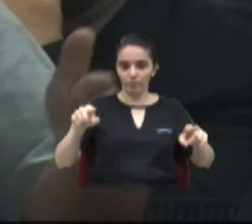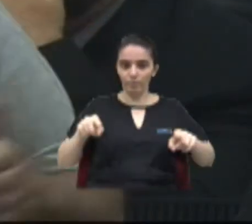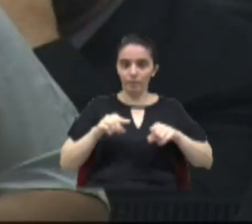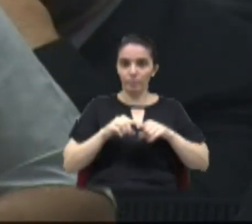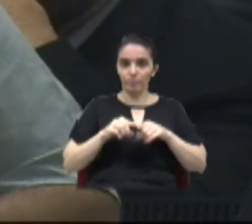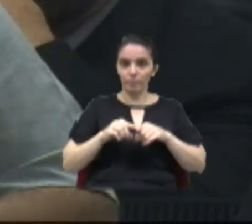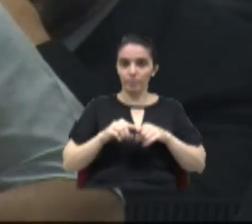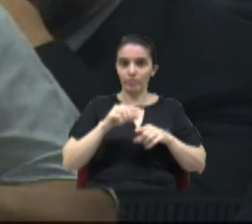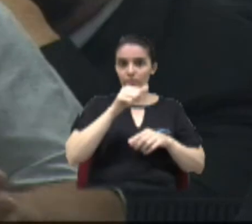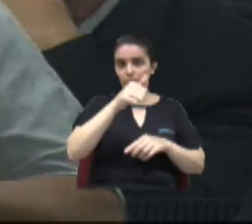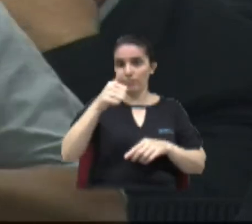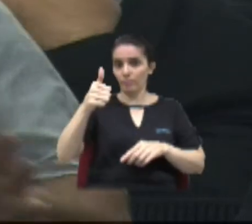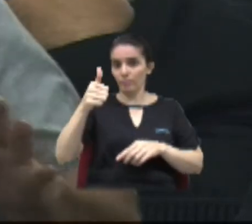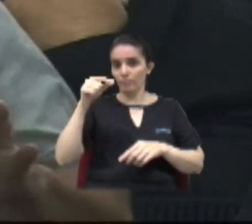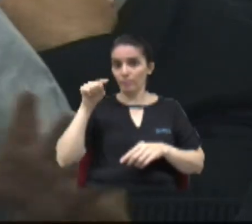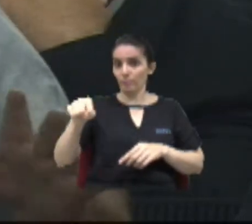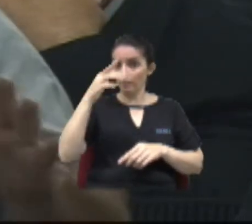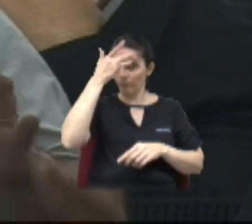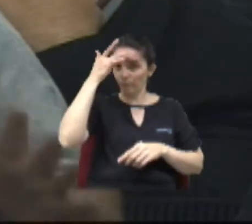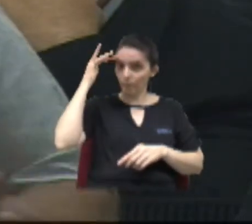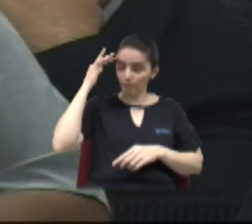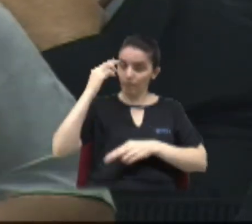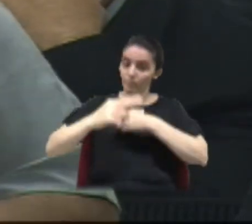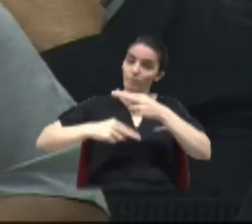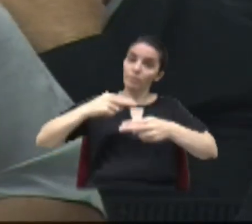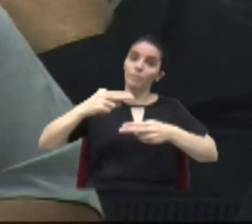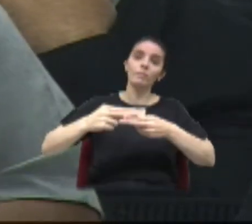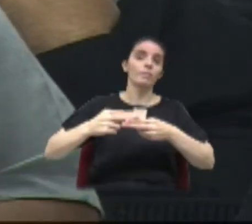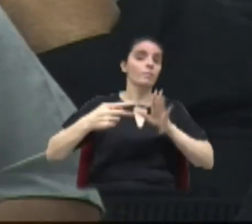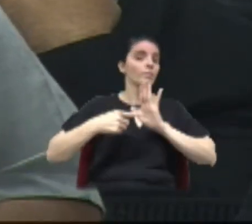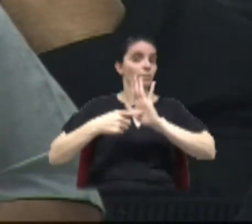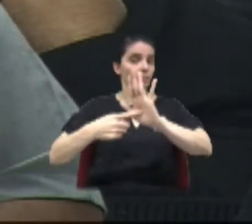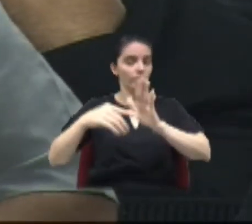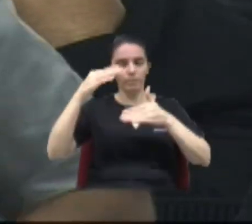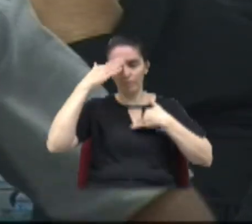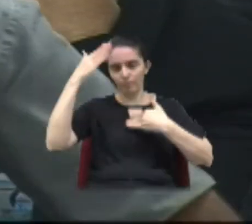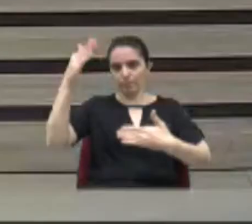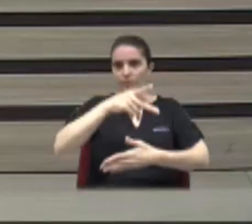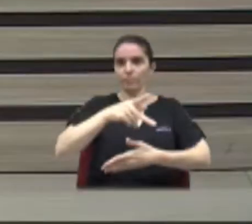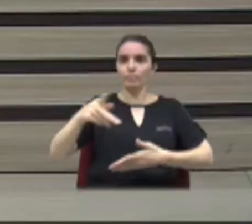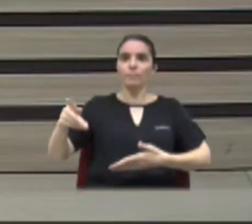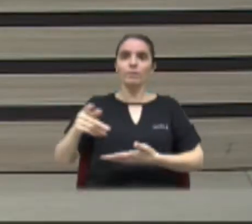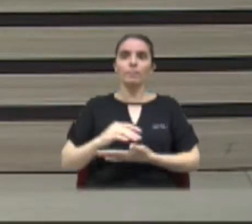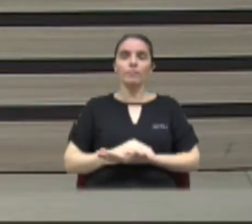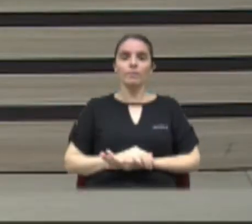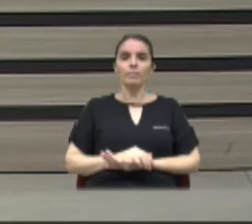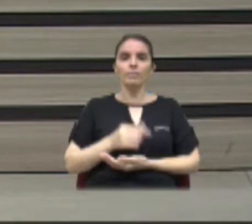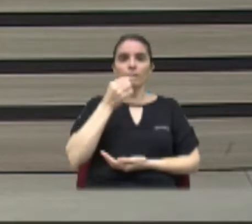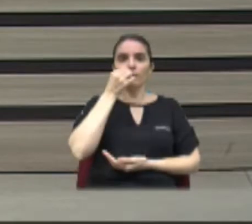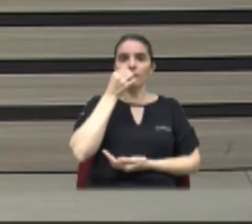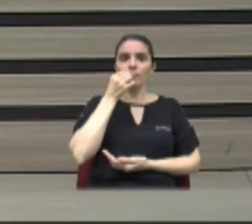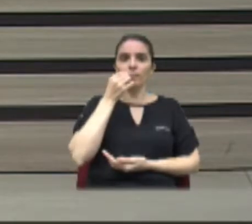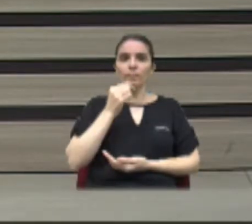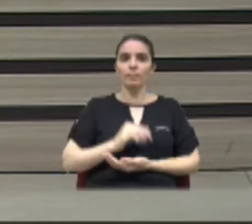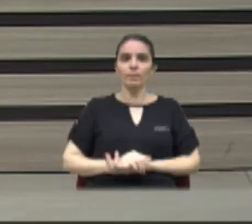Presidente, apenas para agradecer meus nobres pares pelo apoio e que Deus os abençoe. Newton